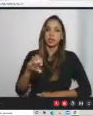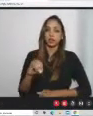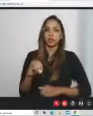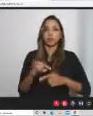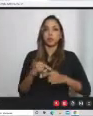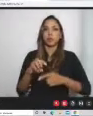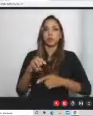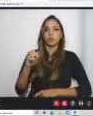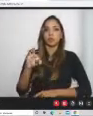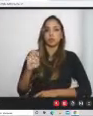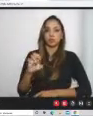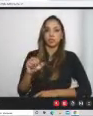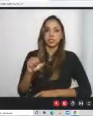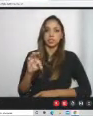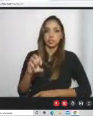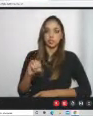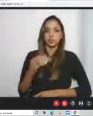Indicação